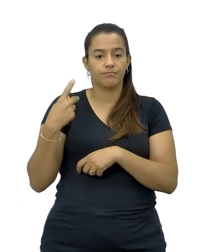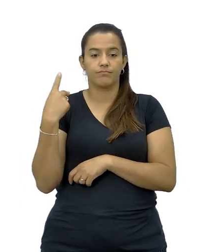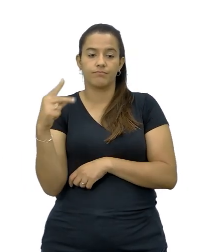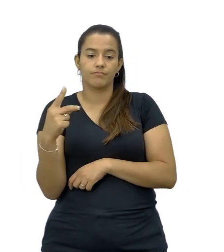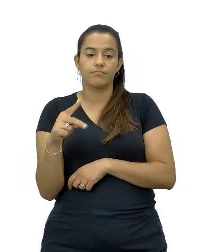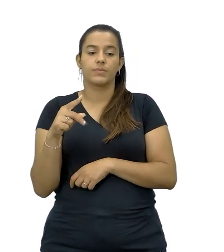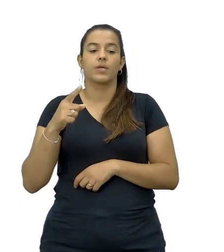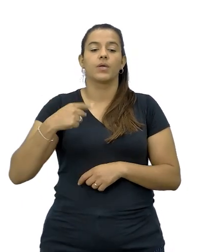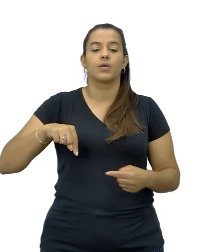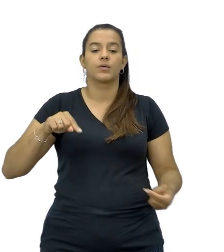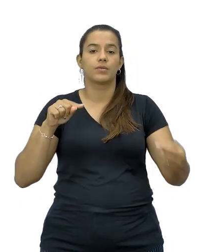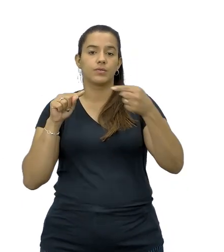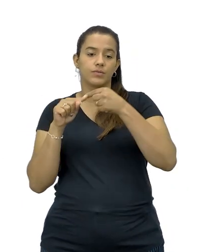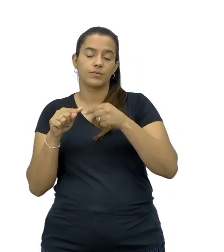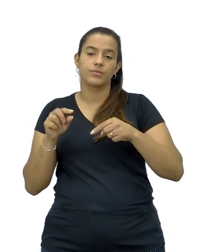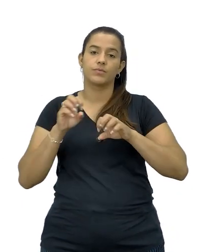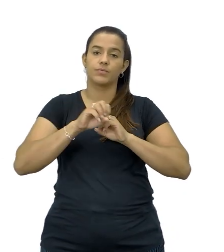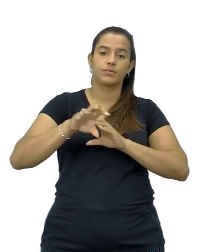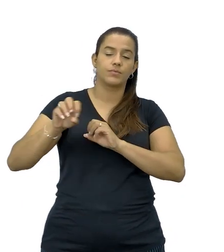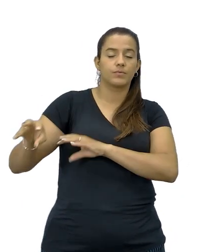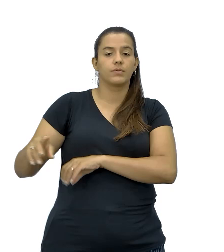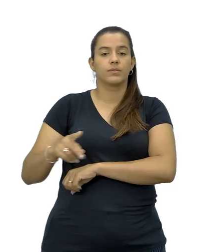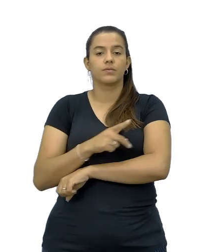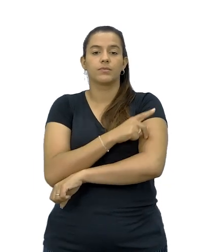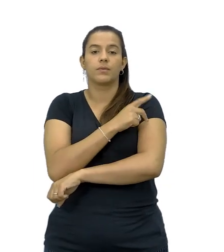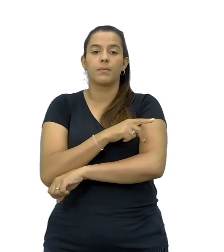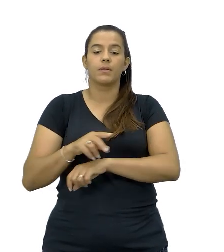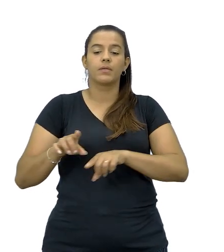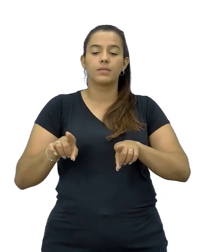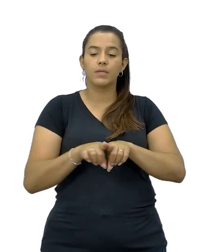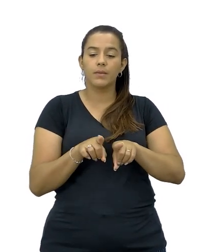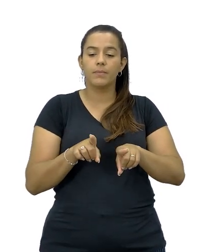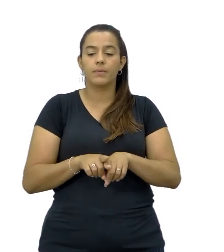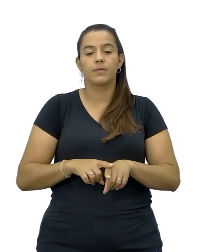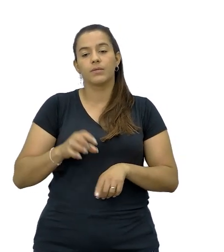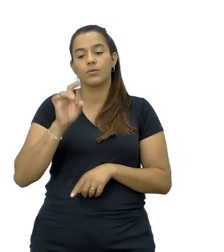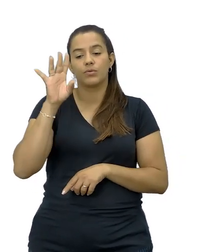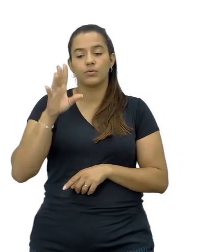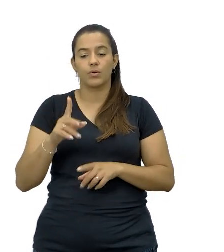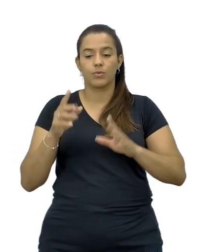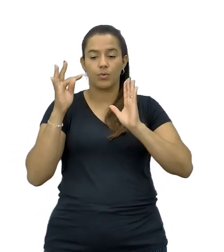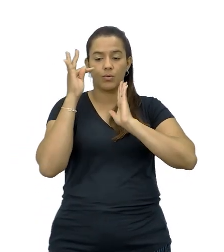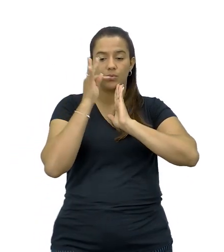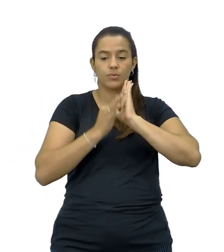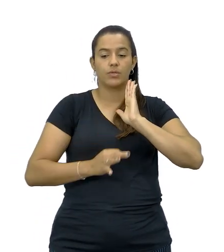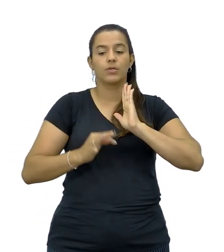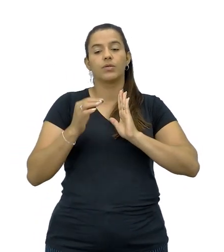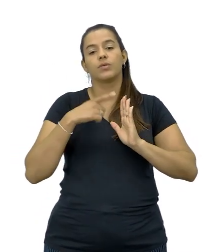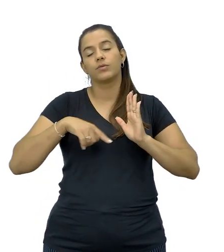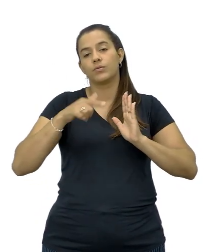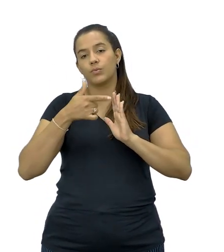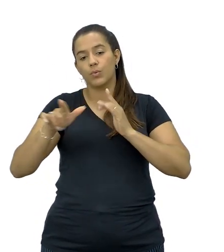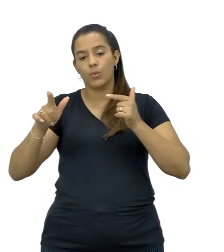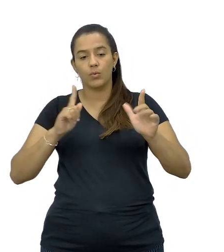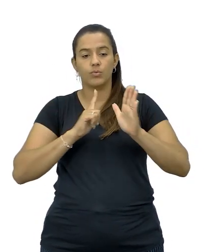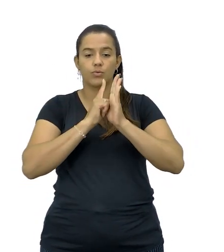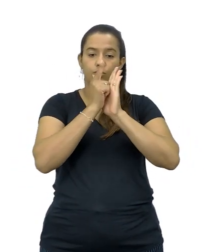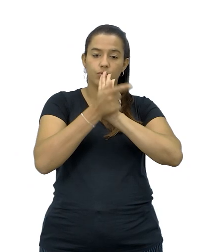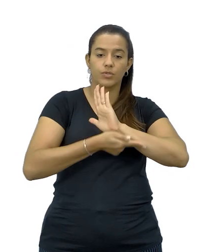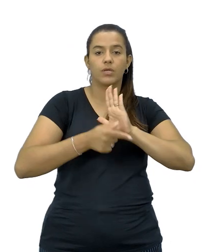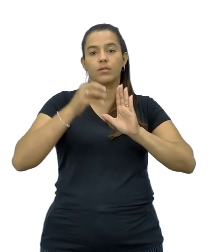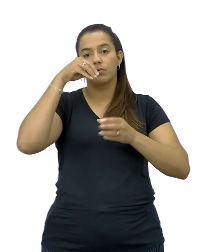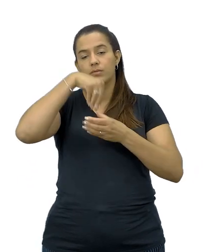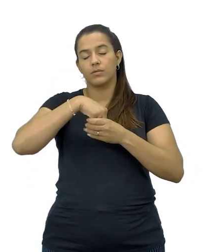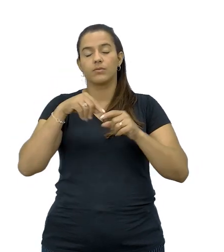potencialidade em relação às metodologias também, né, e não só também como textos diversificados, gêneros diversificados em